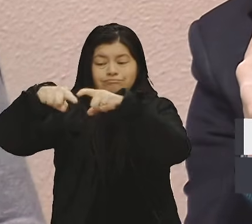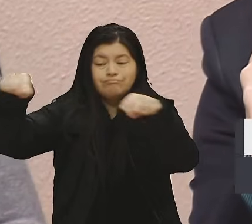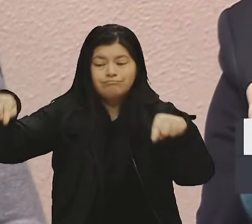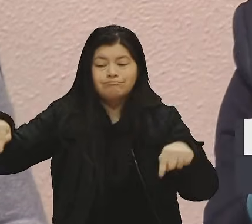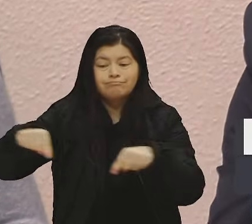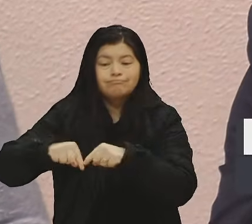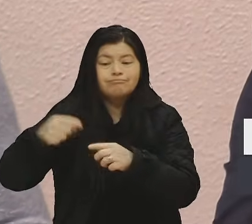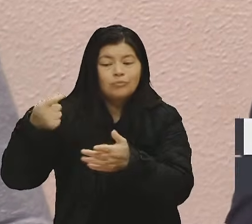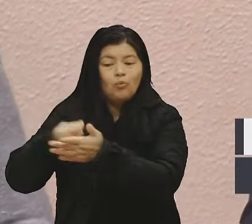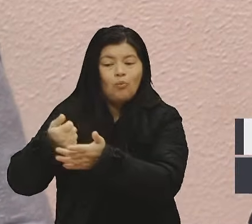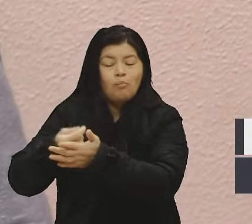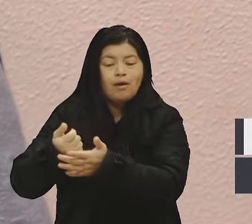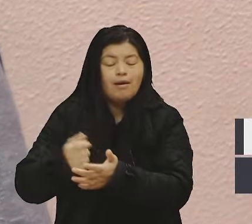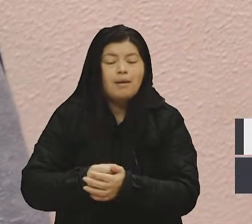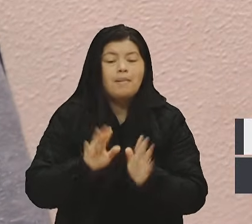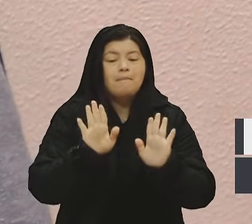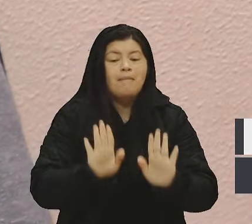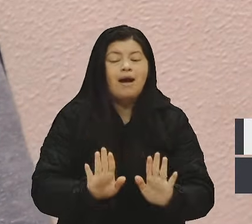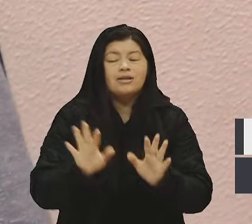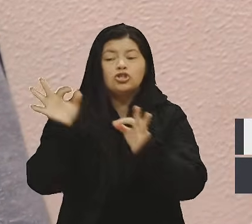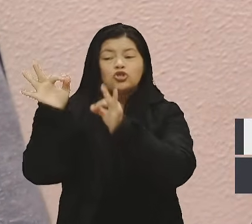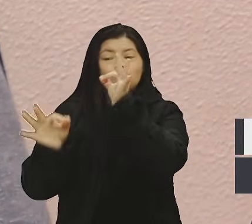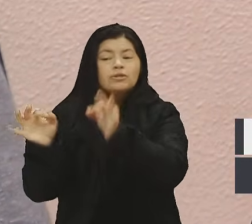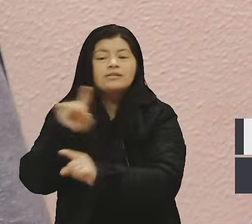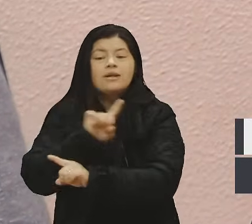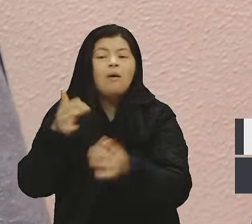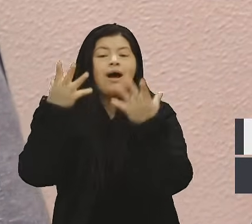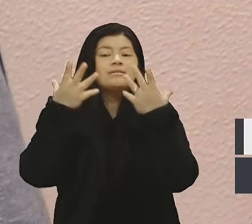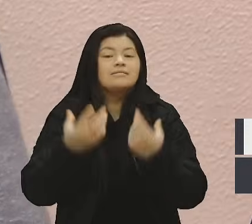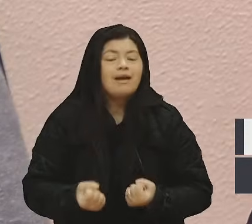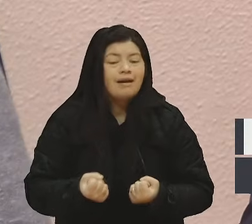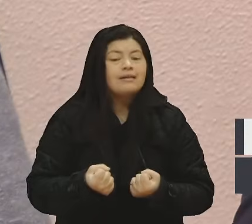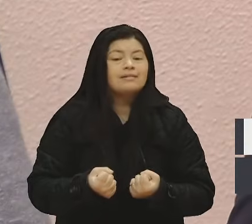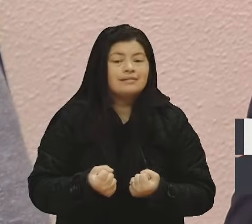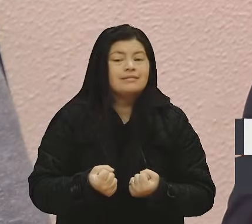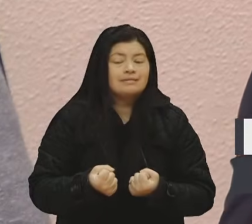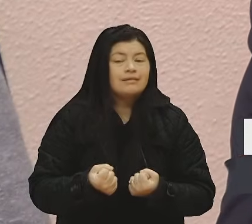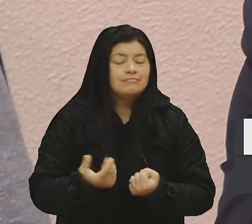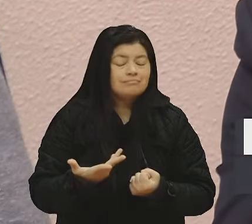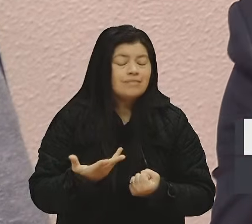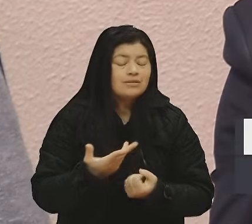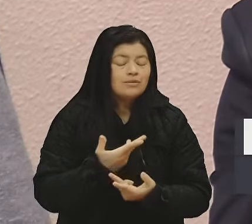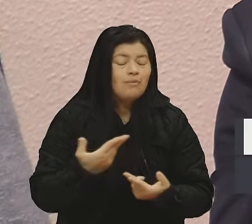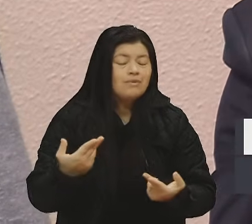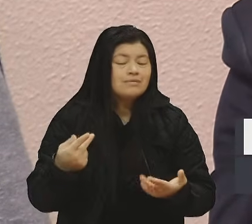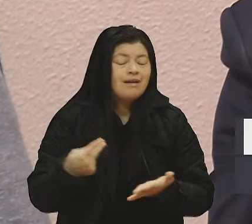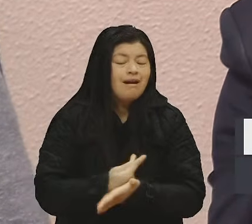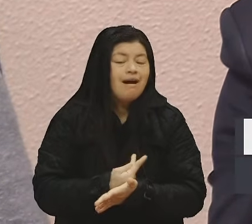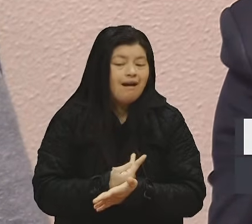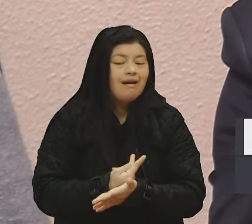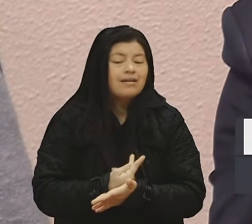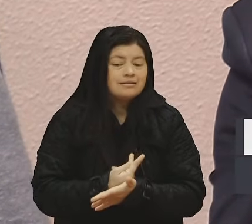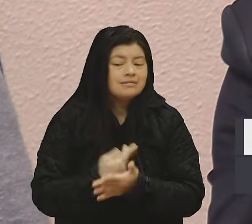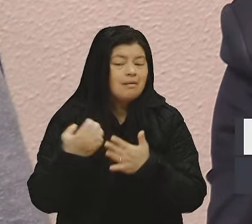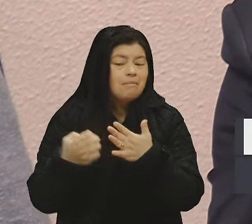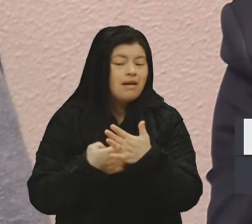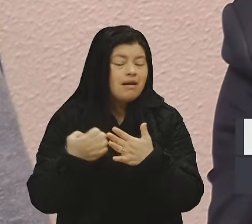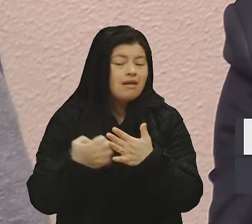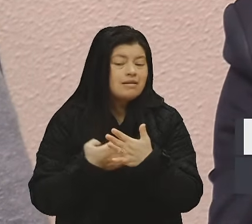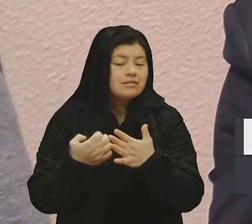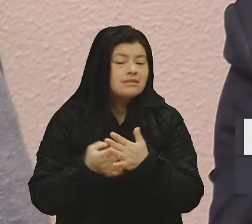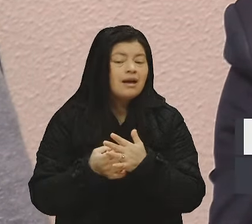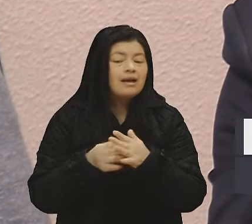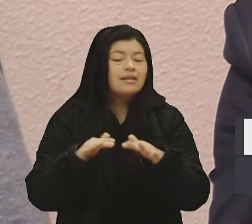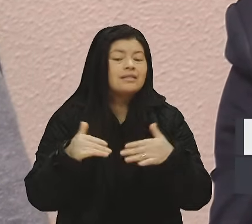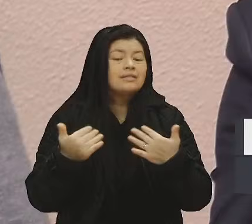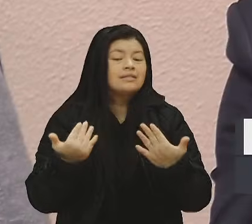o juiz não aceitar a ilegitimidade passiva da concessionária, então